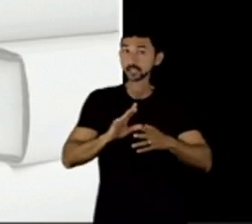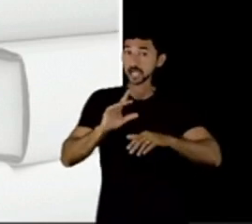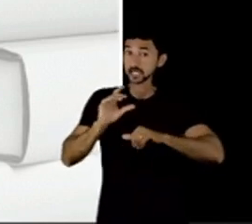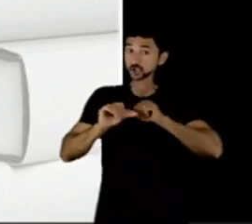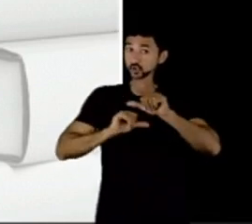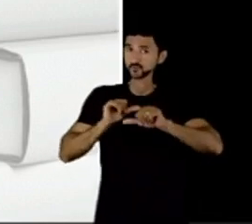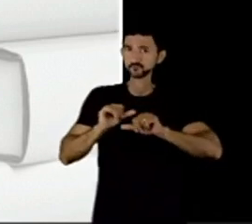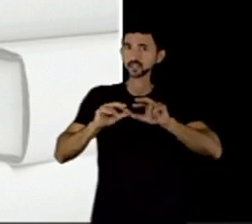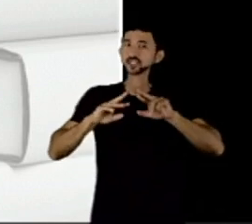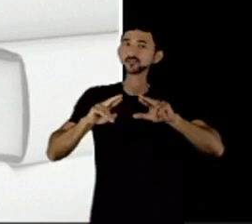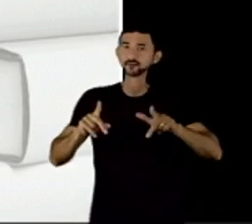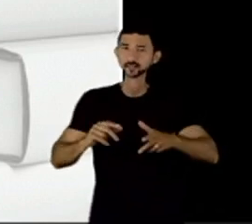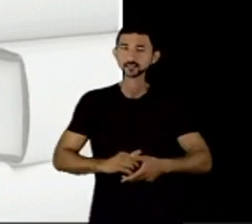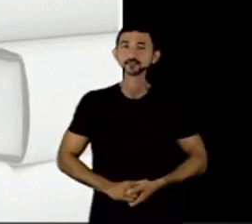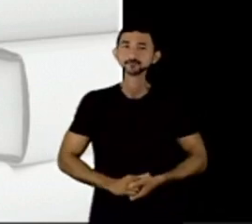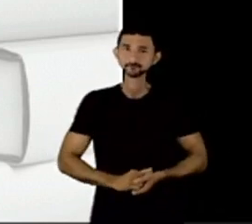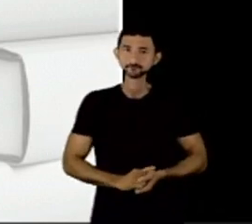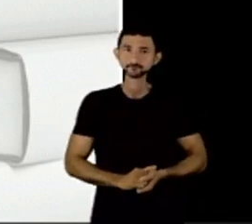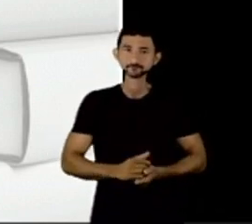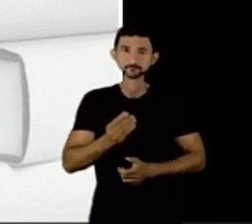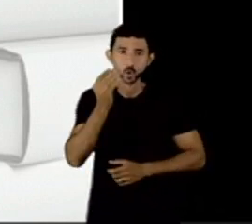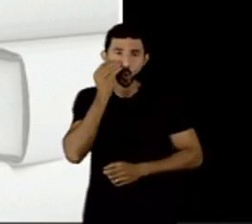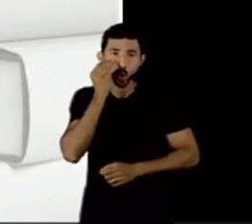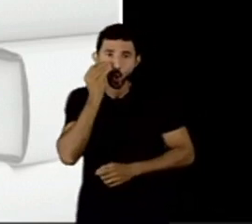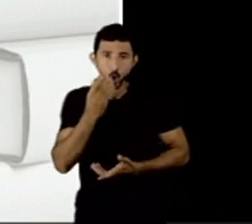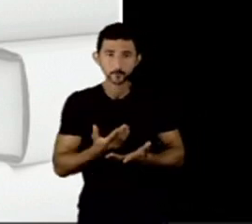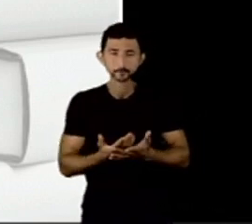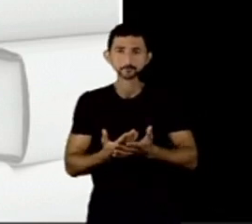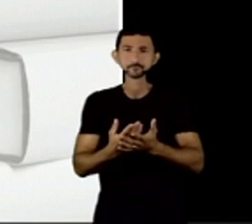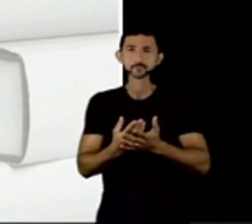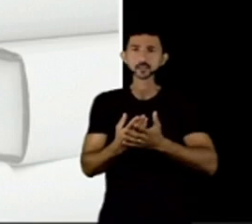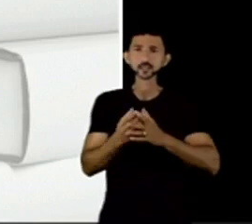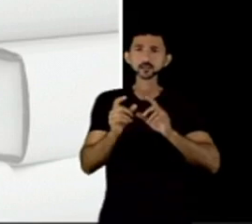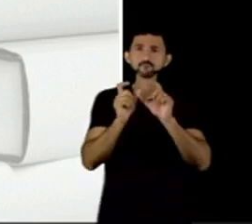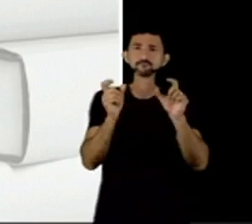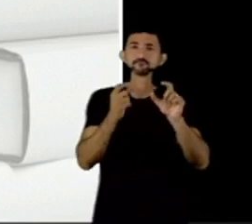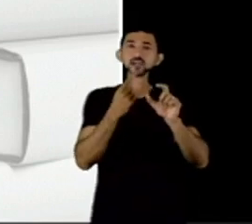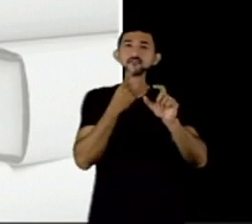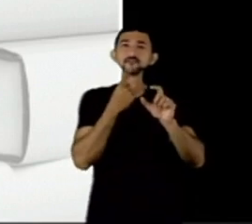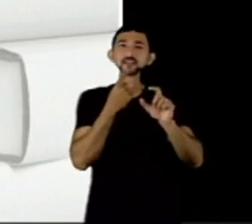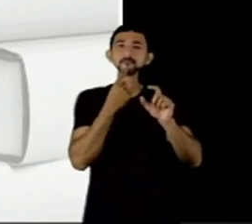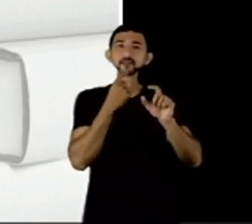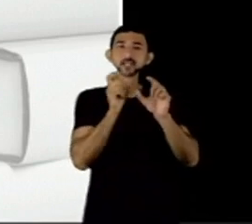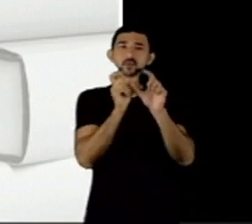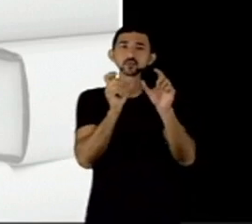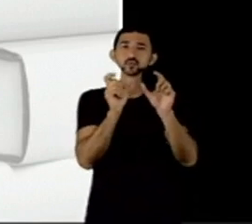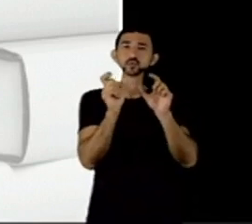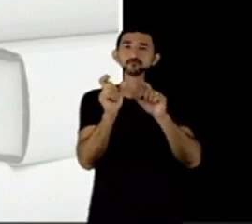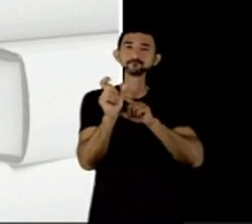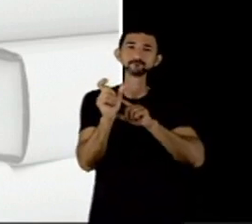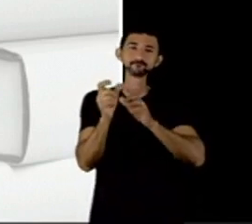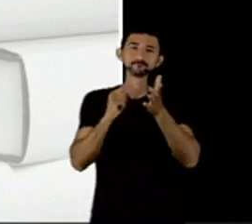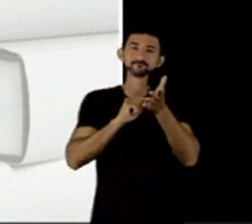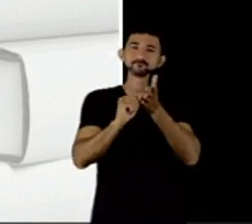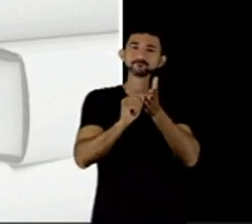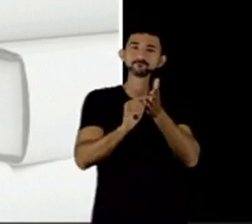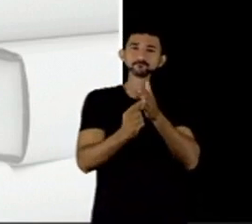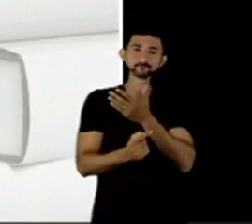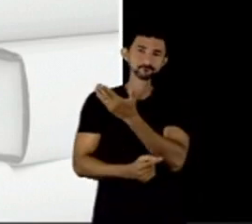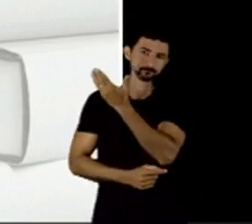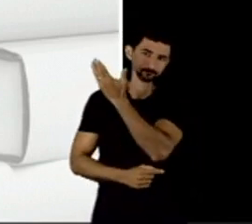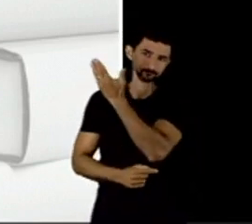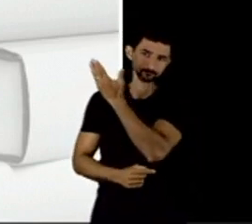Presta atenção, essa expressão aqui, ó, que está aparecendo em vermelhinho aí para você, no alto